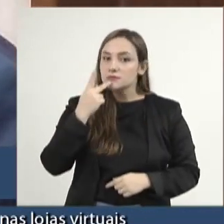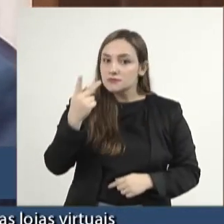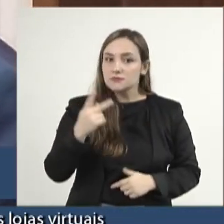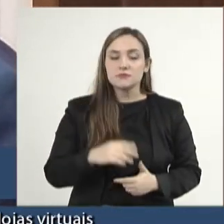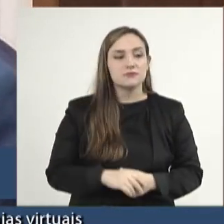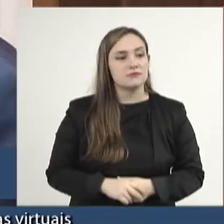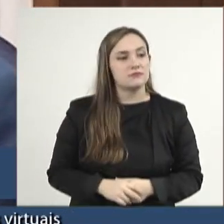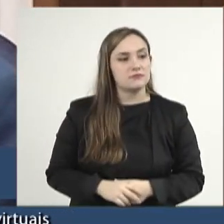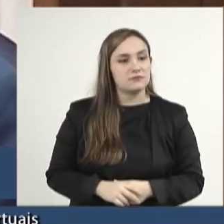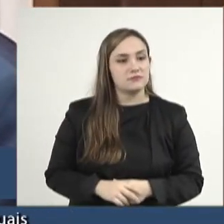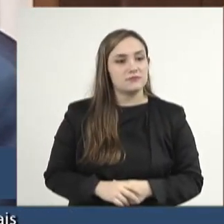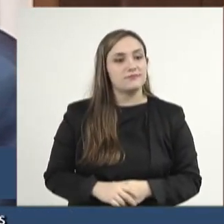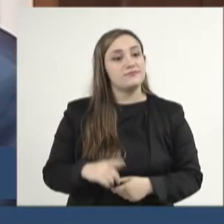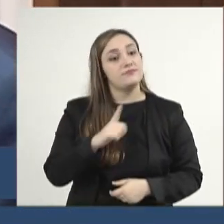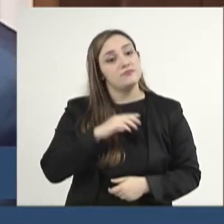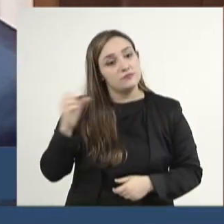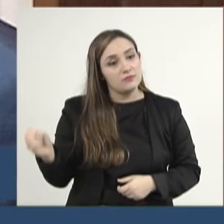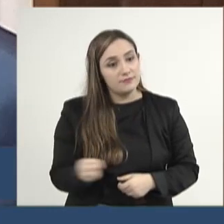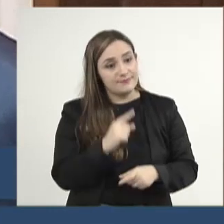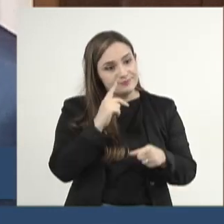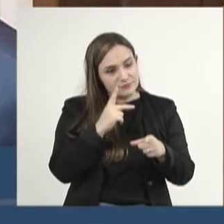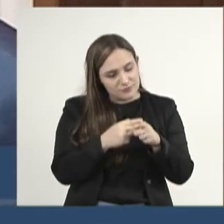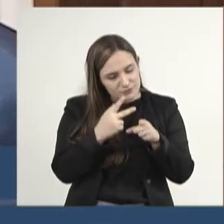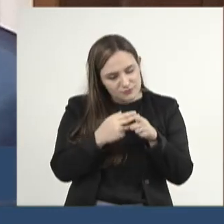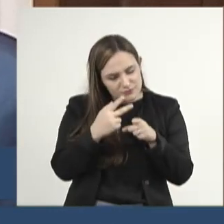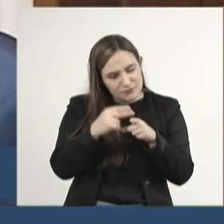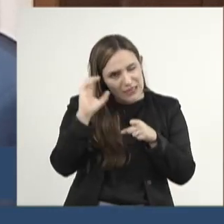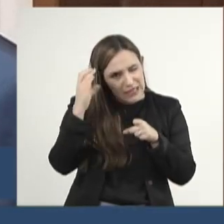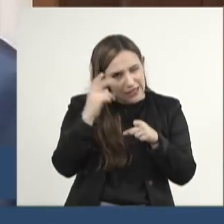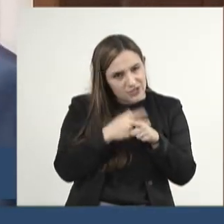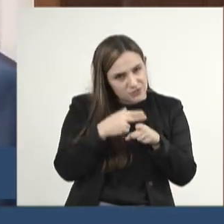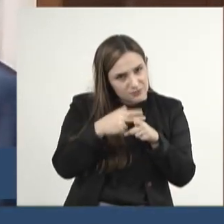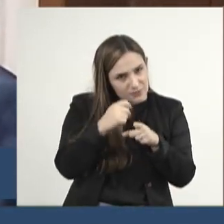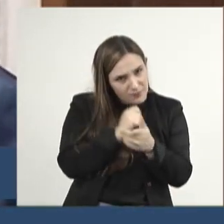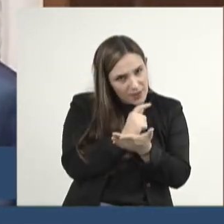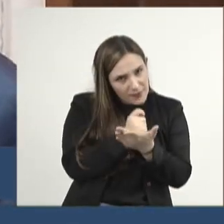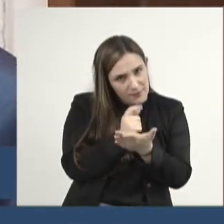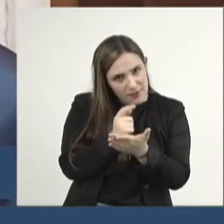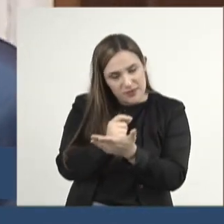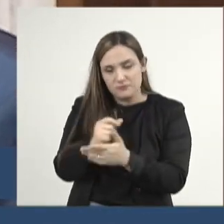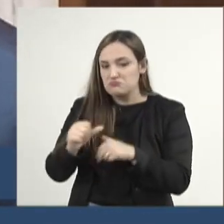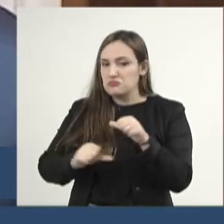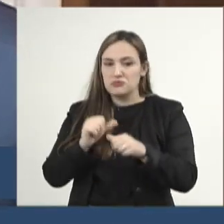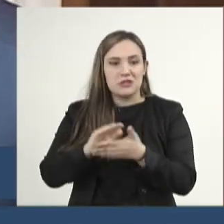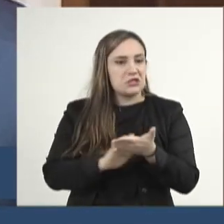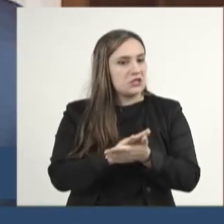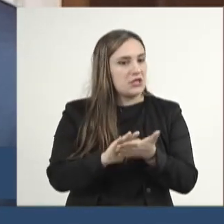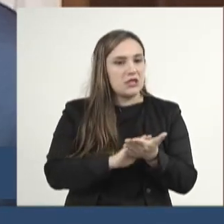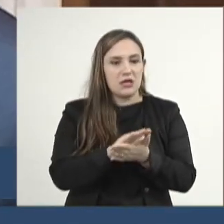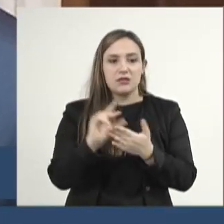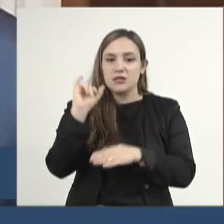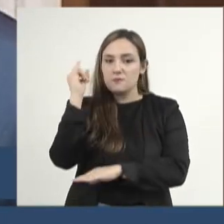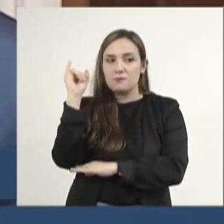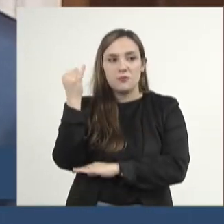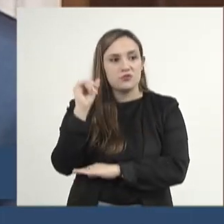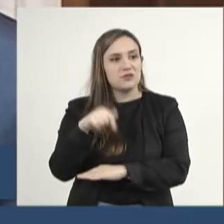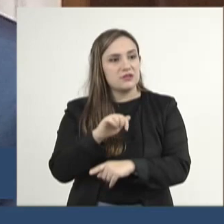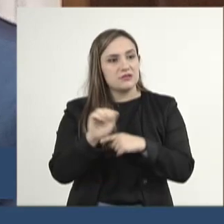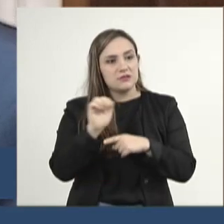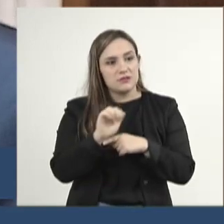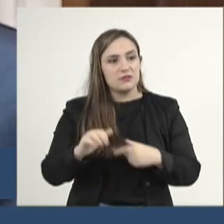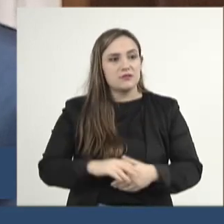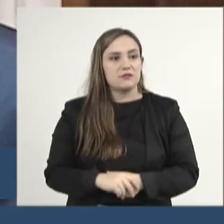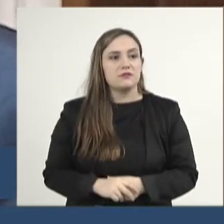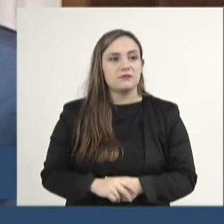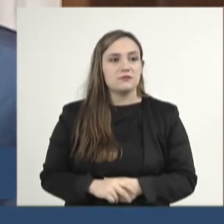assunção desse novo financiamento em nada altera a situação fiscal do nosso Estado, uma vez que